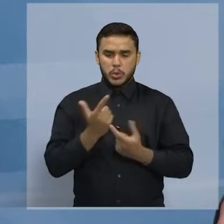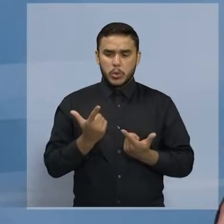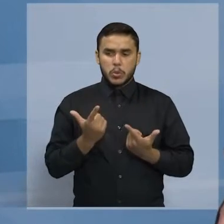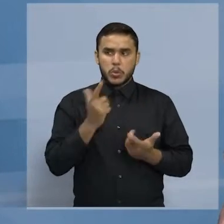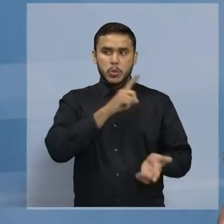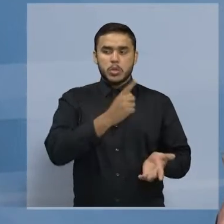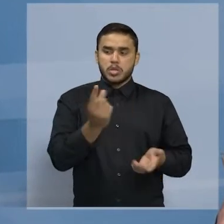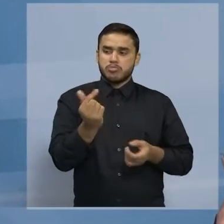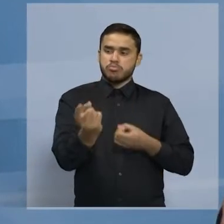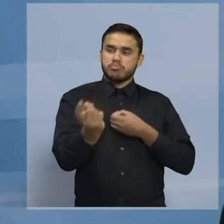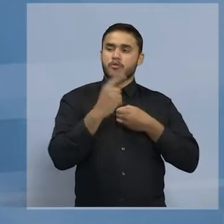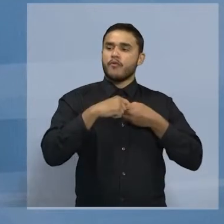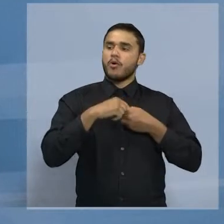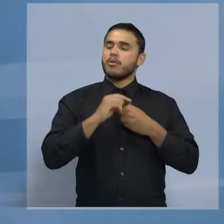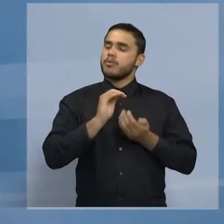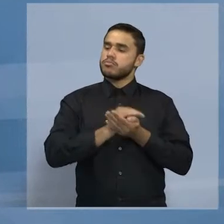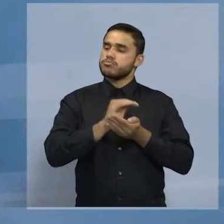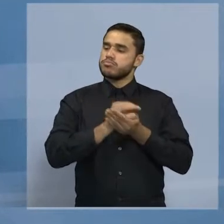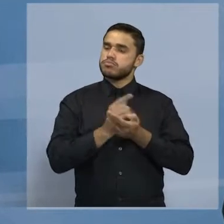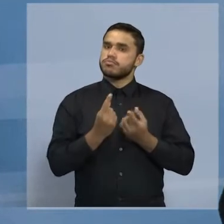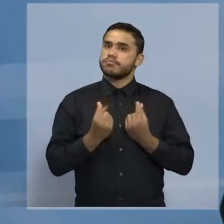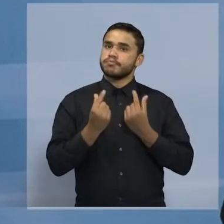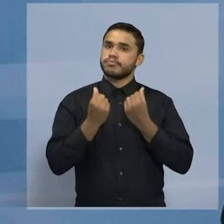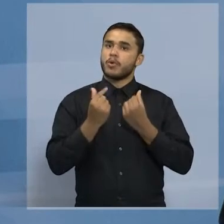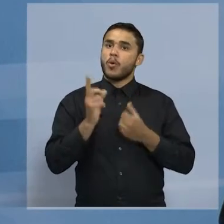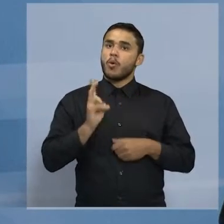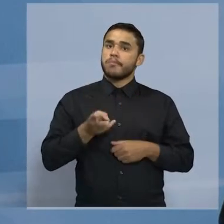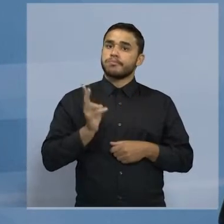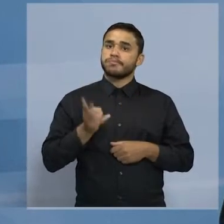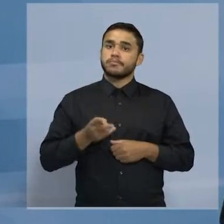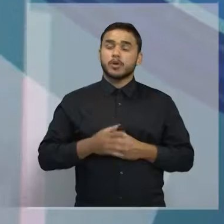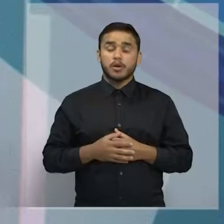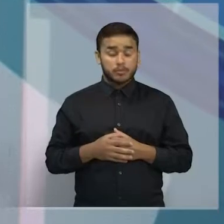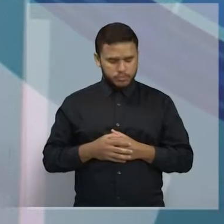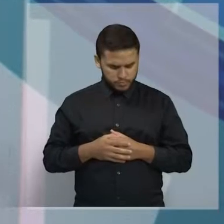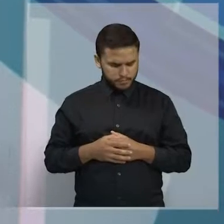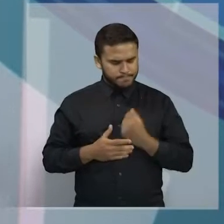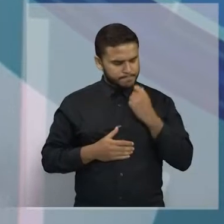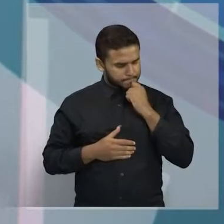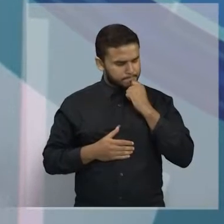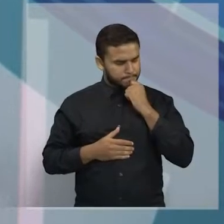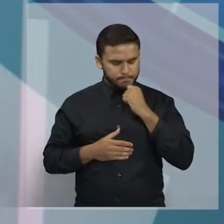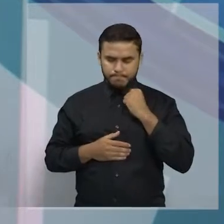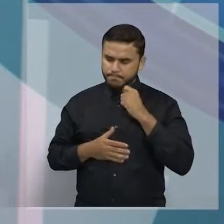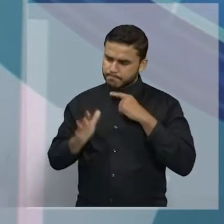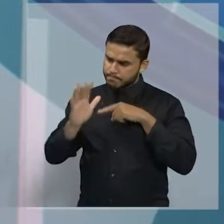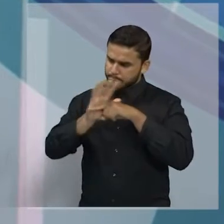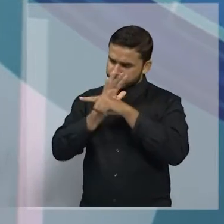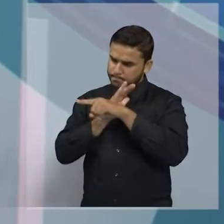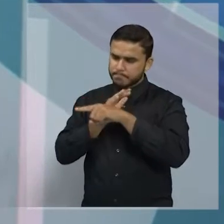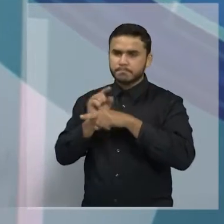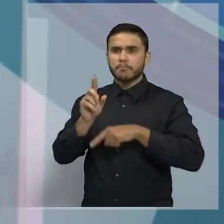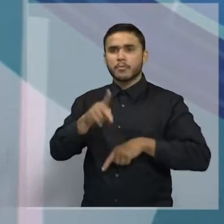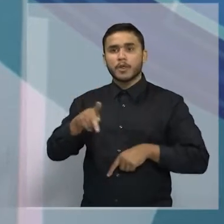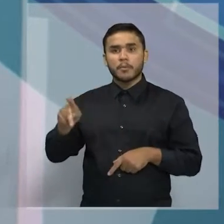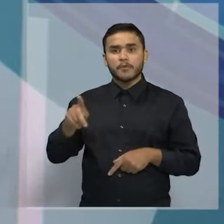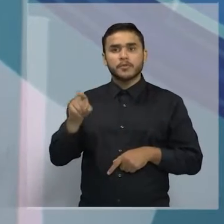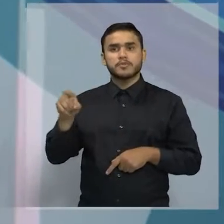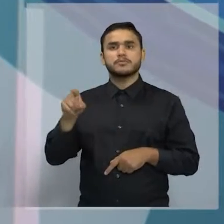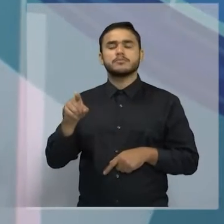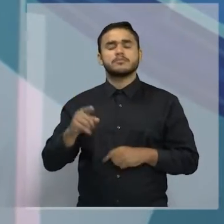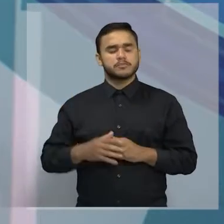governo. Vamos então explicar aqui, professor Ataliba, para as pessoas entenderem o que isso